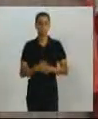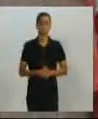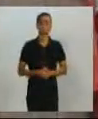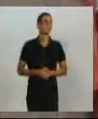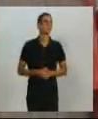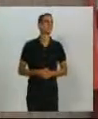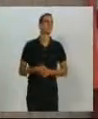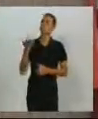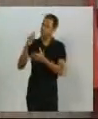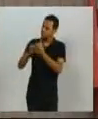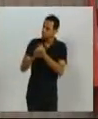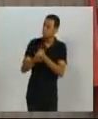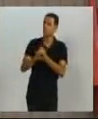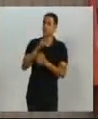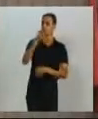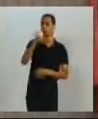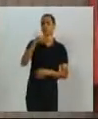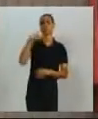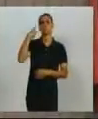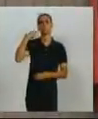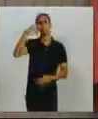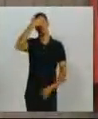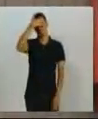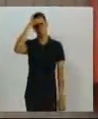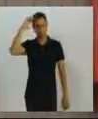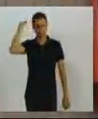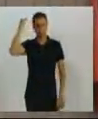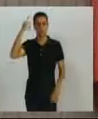Queria lhe parabenizar, vereador Mário, né, porque muitas vezes